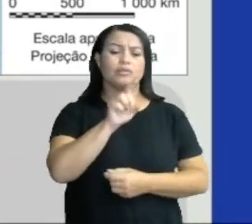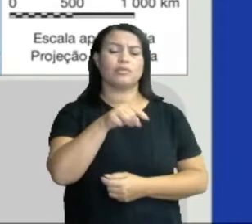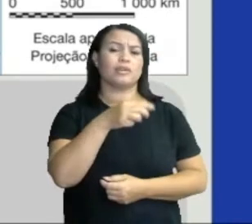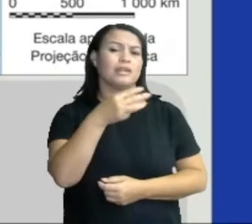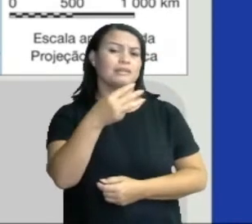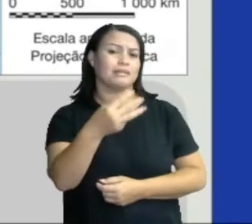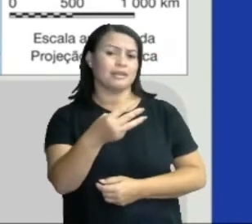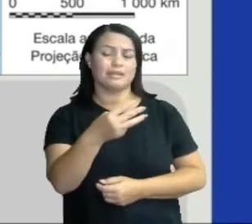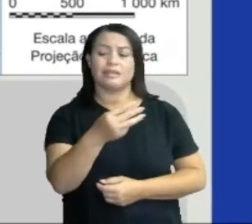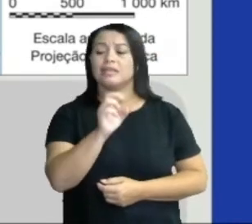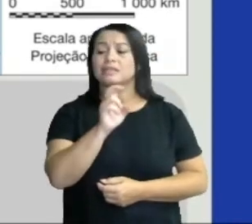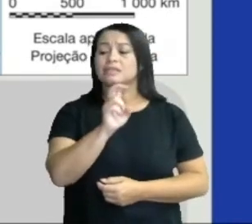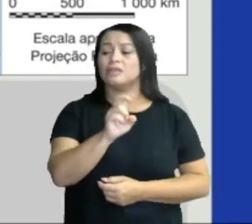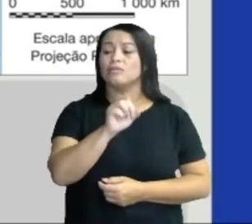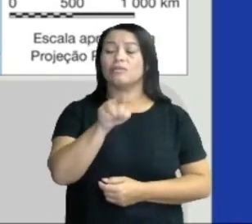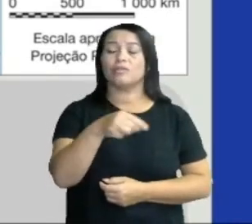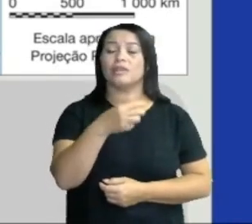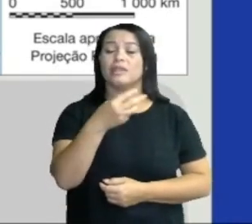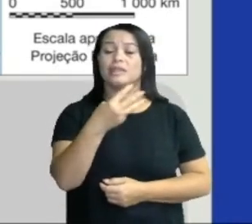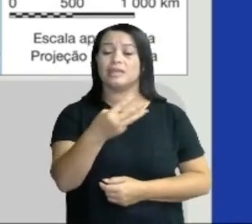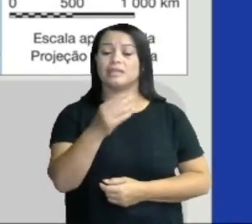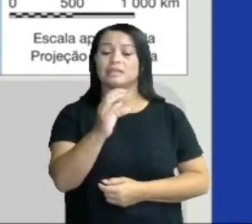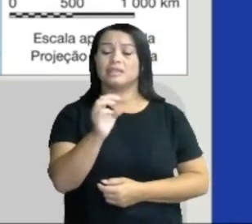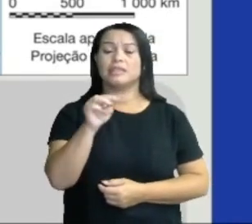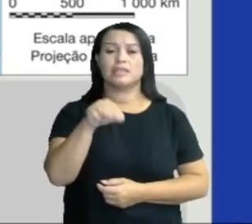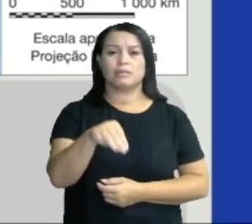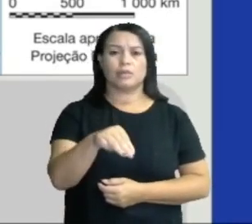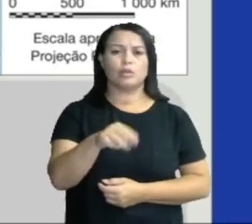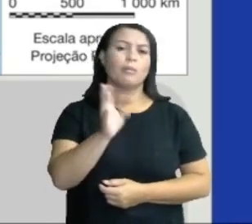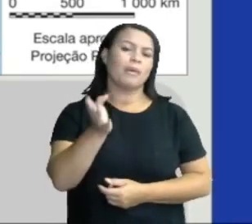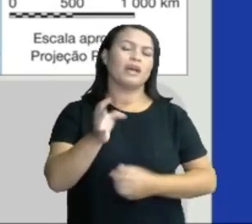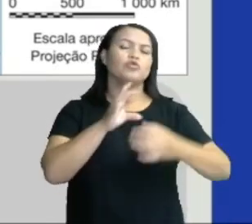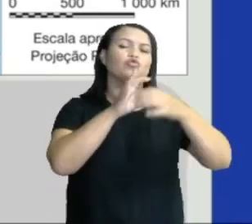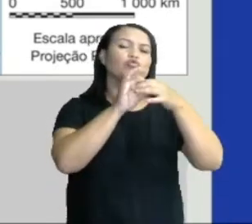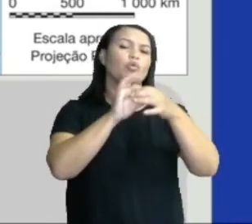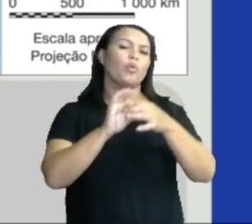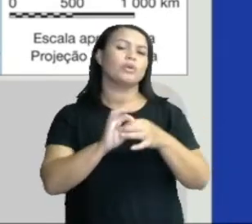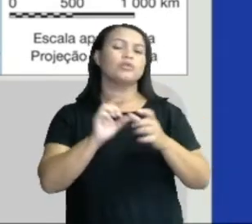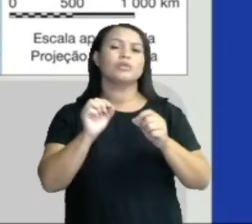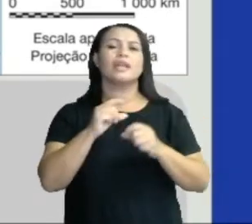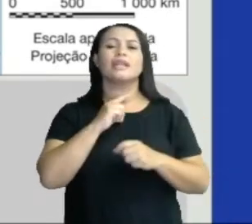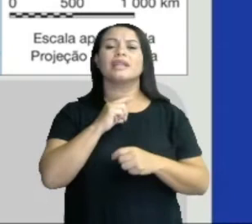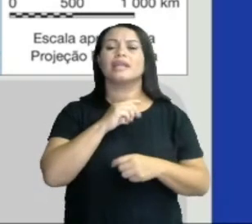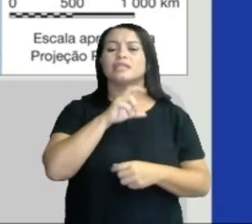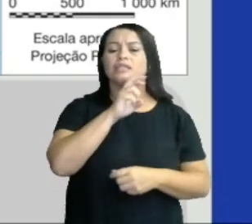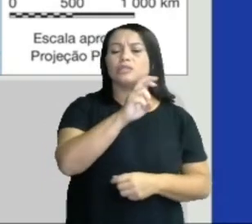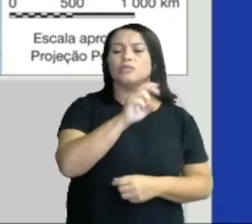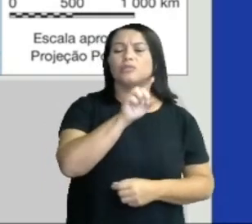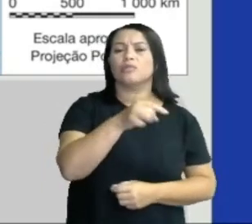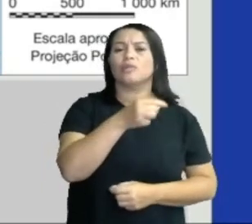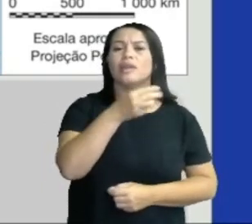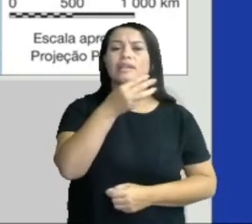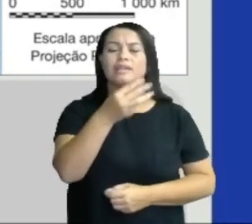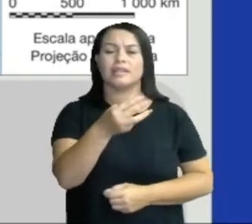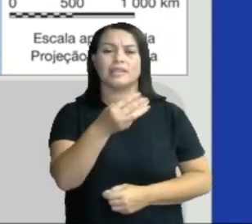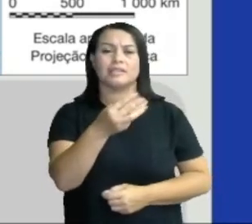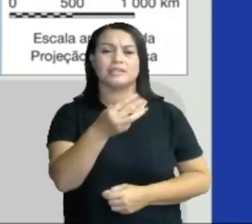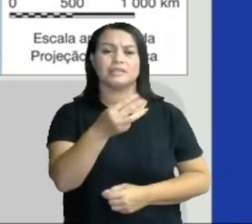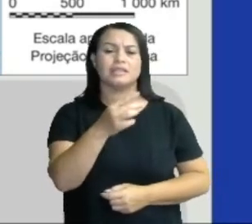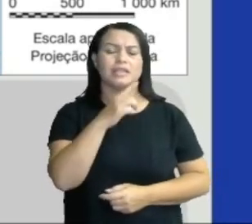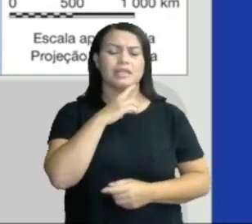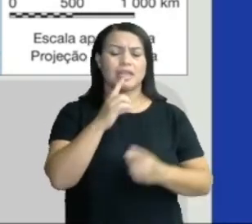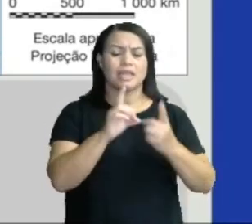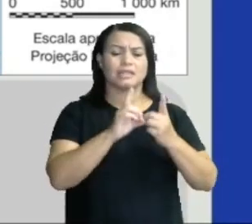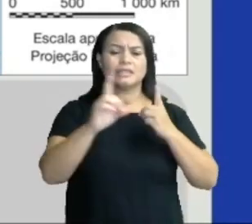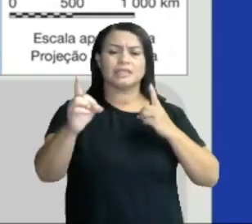ter 5,6 centímetros, 0,3 centímetros, mas no contexto aí, entenda que é 5,3 centímetros nesse mapa a distância entre